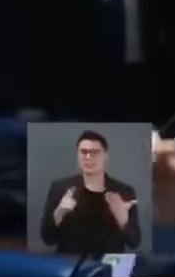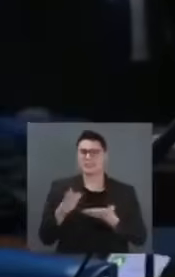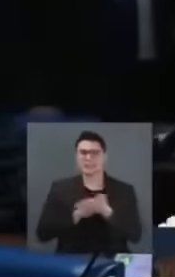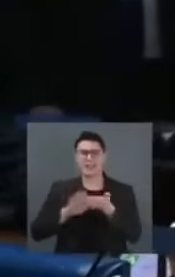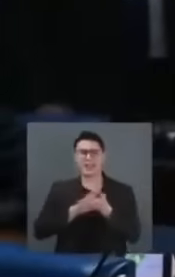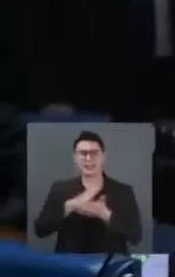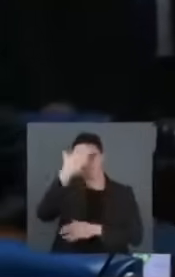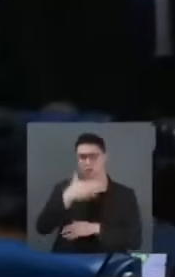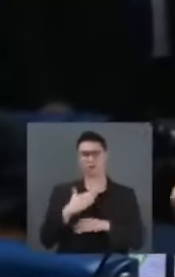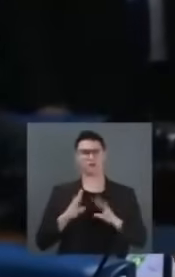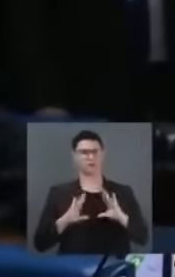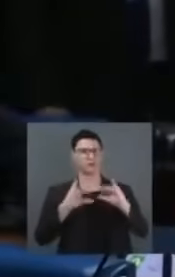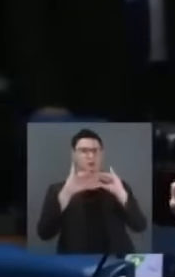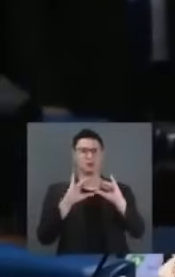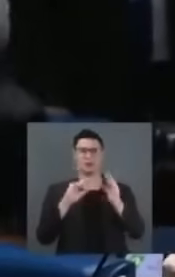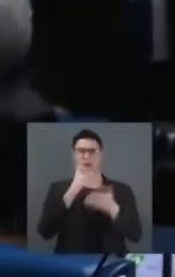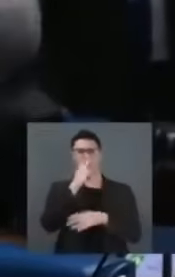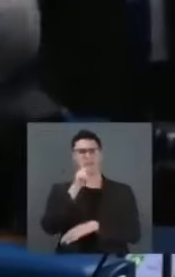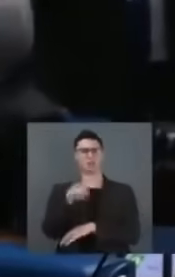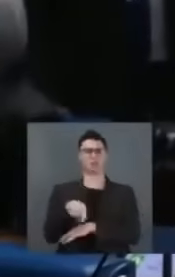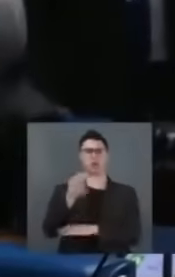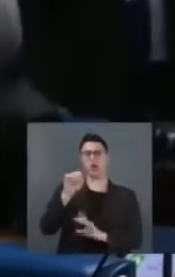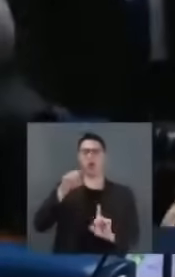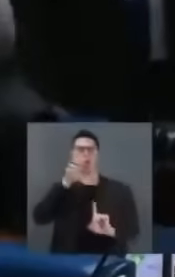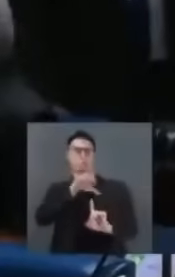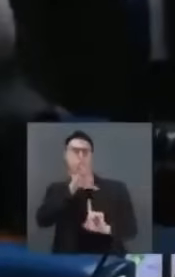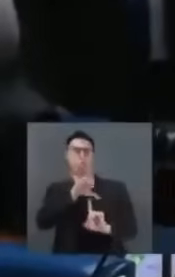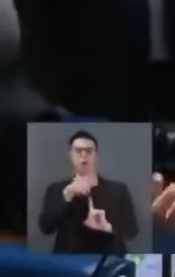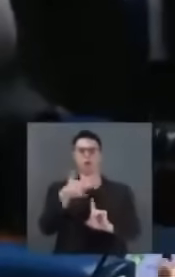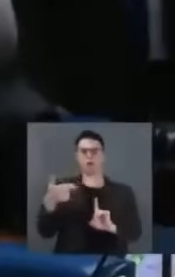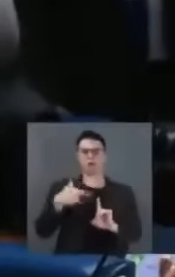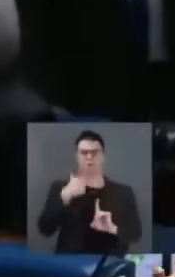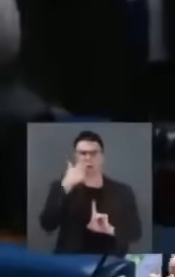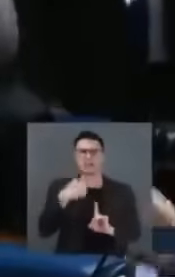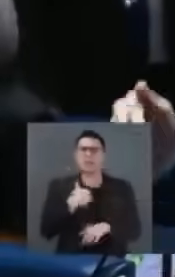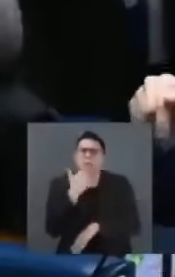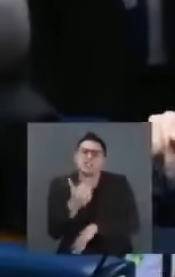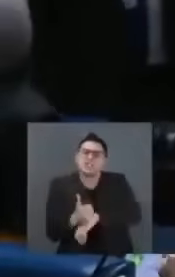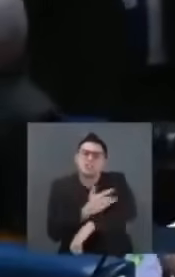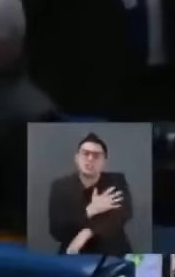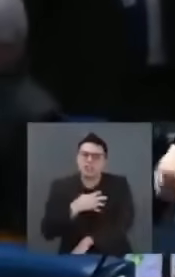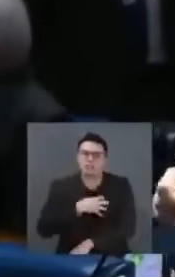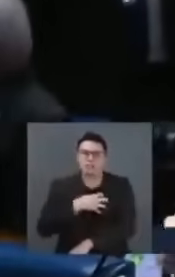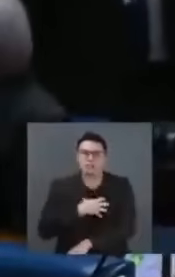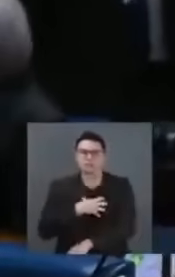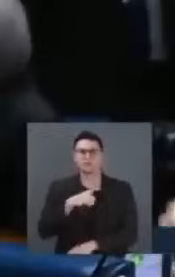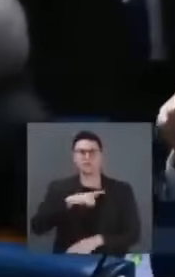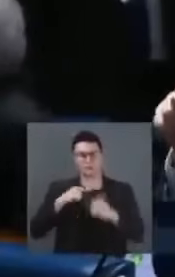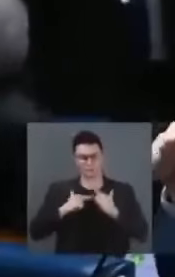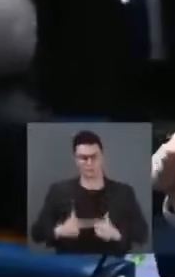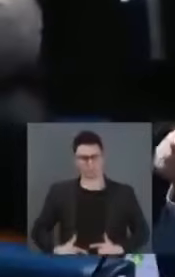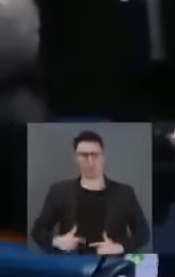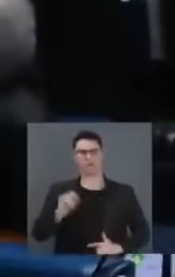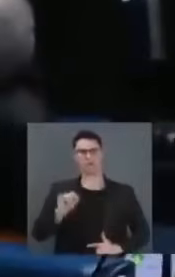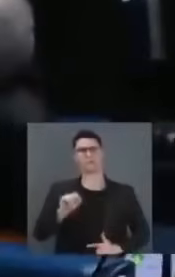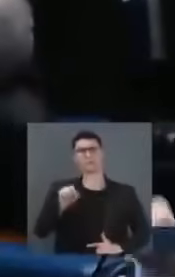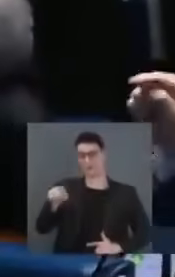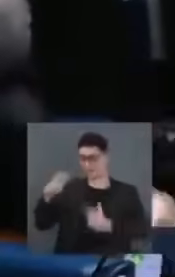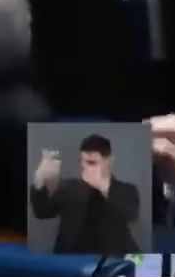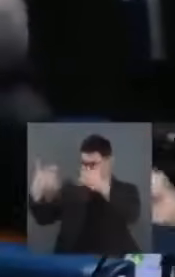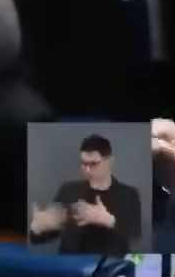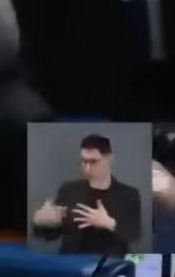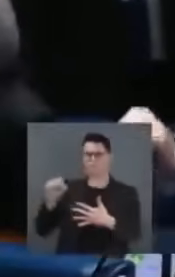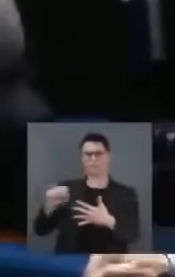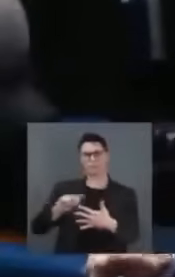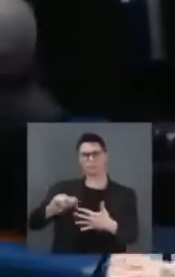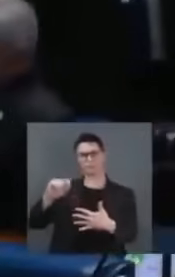sem nenhum embasamento científico, por puro populismo, por puro grau de apelação, tendo um comportamento que, como você muito bem diz,